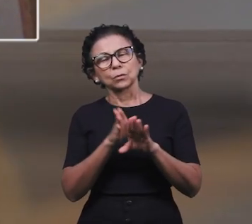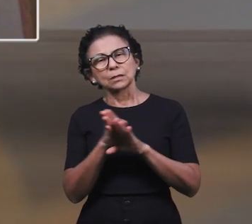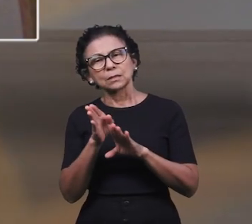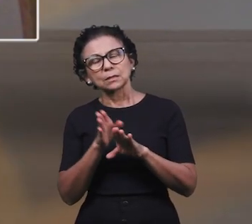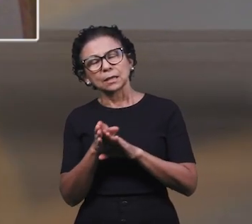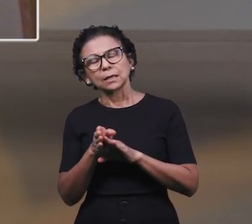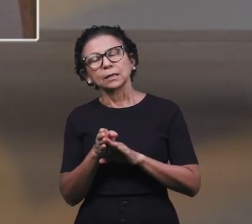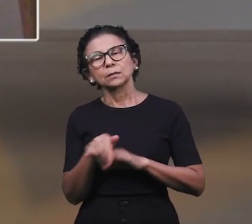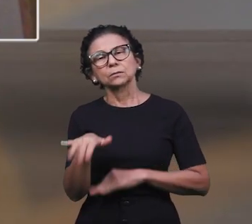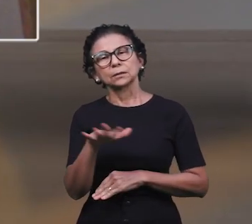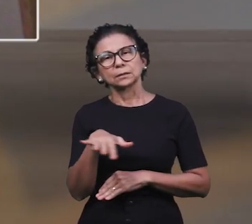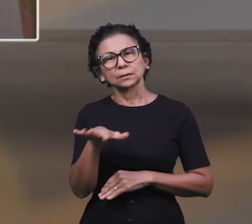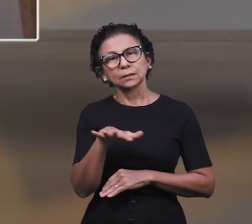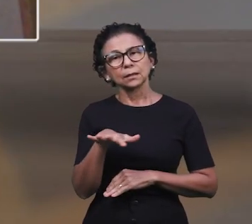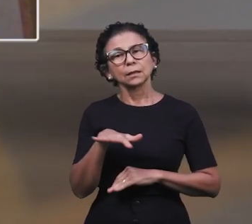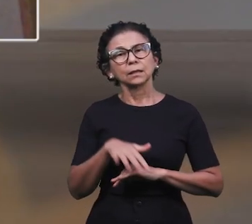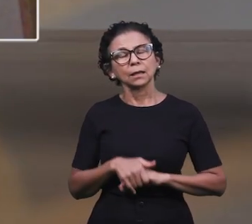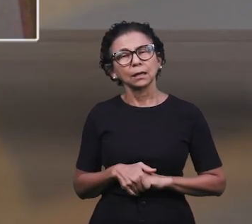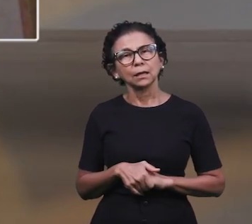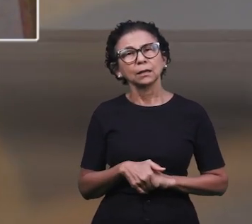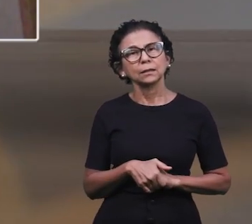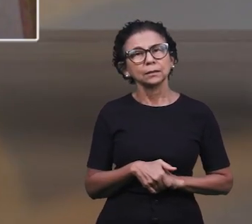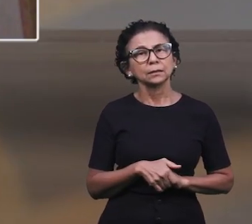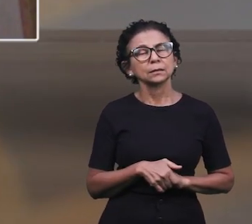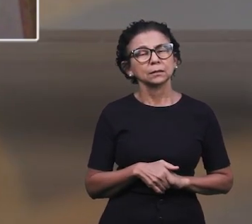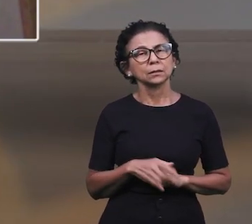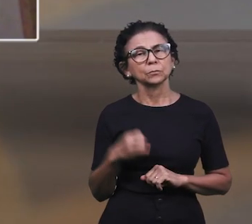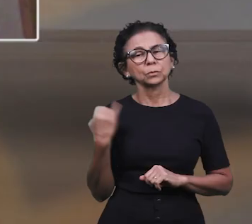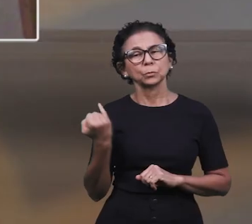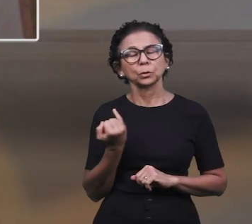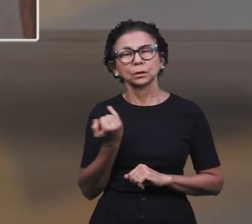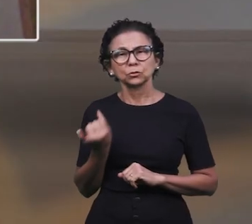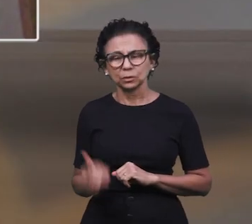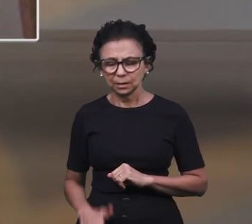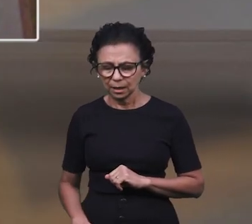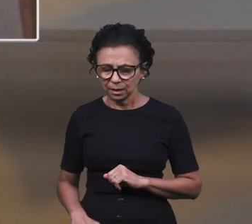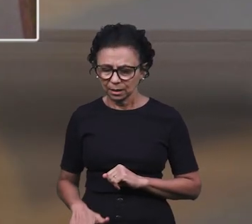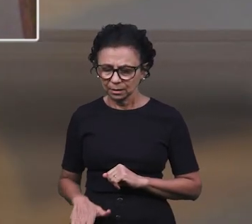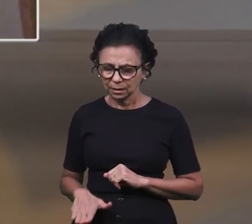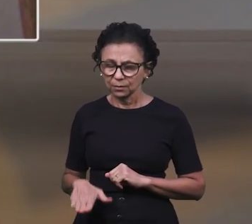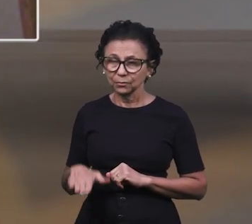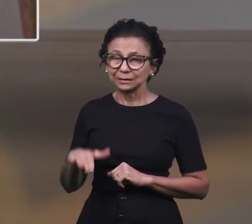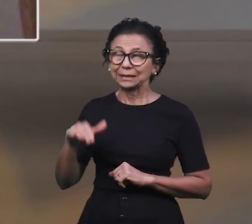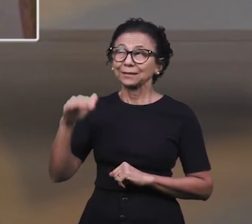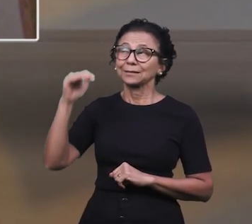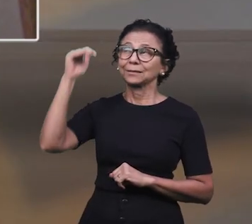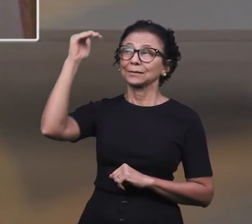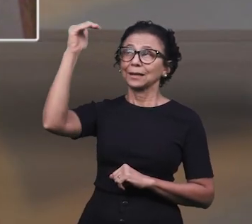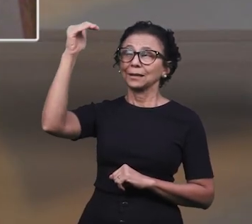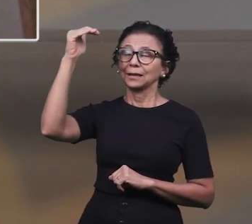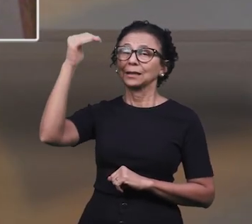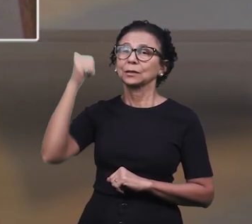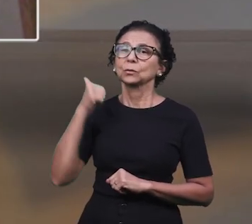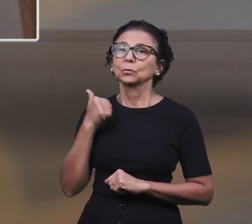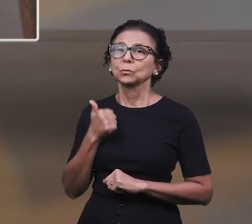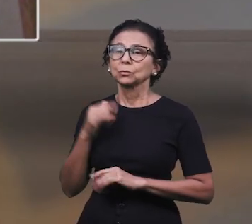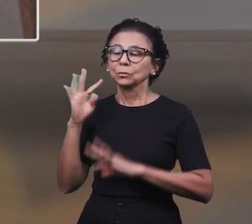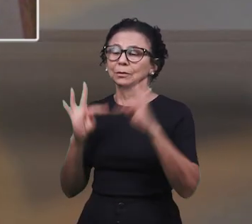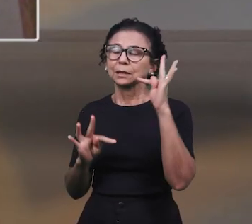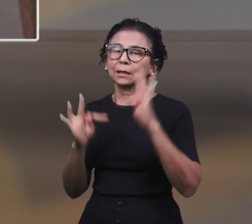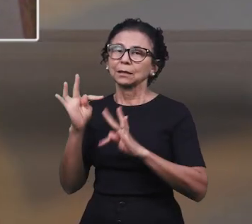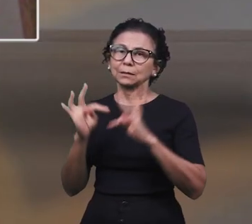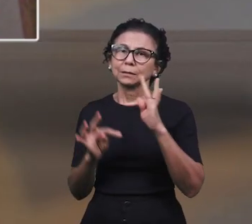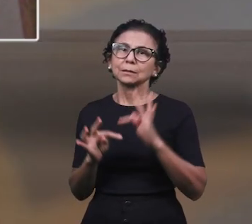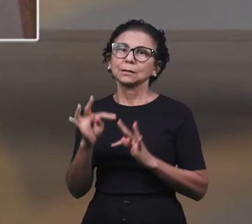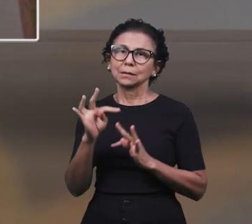maior número possível de pessoas, desde a infância até na fase adulta, para que elas possam manter a saúde